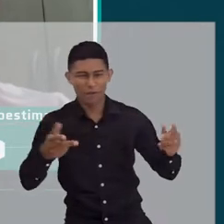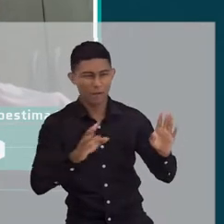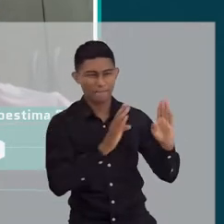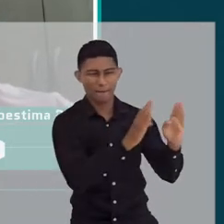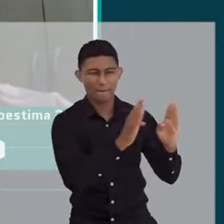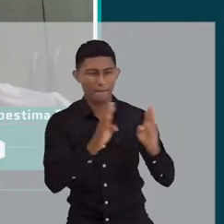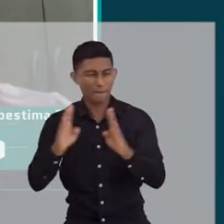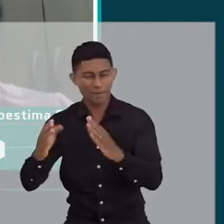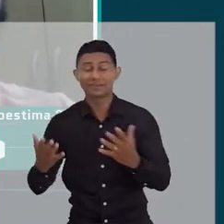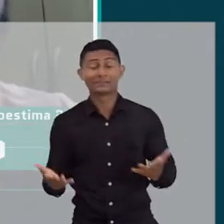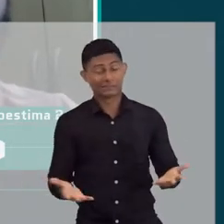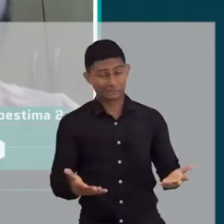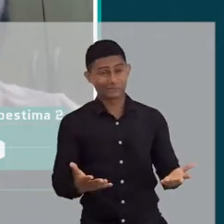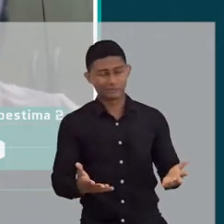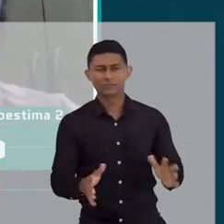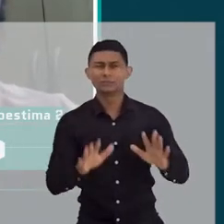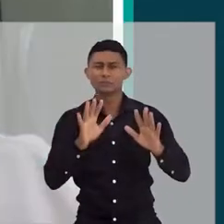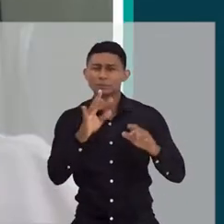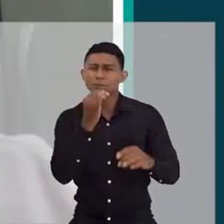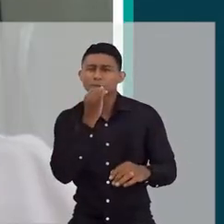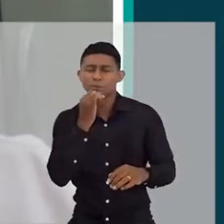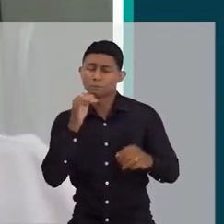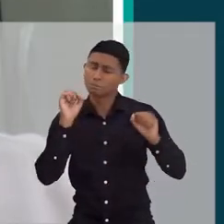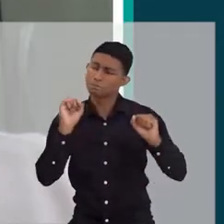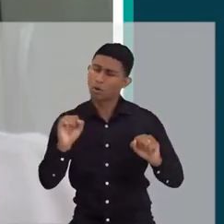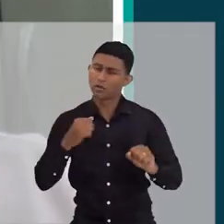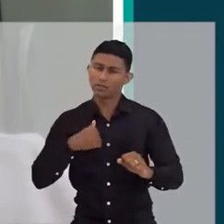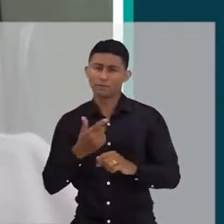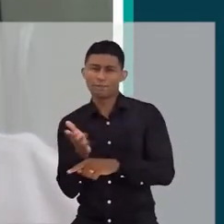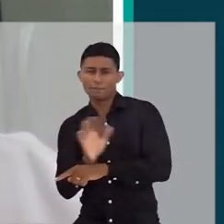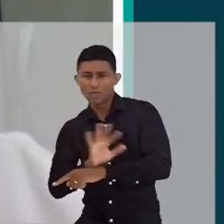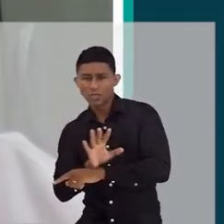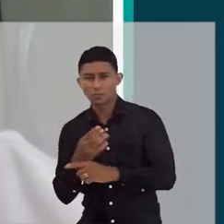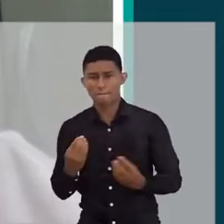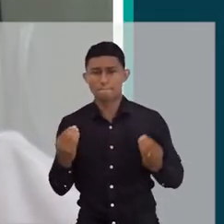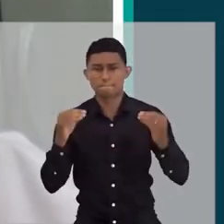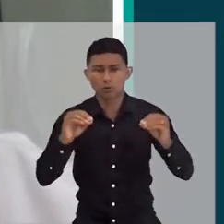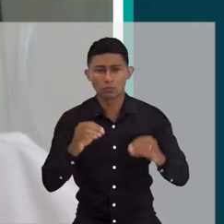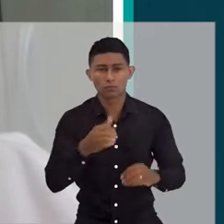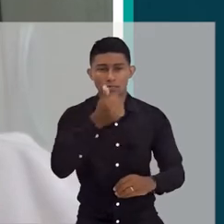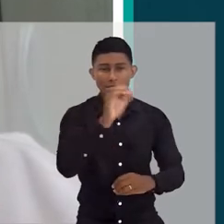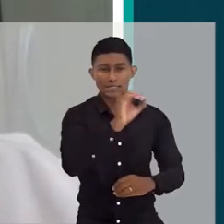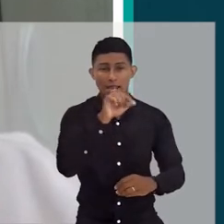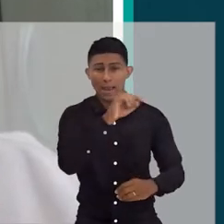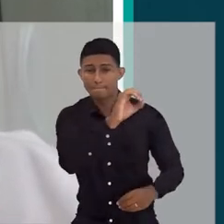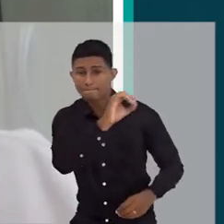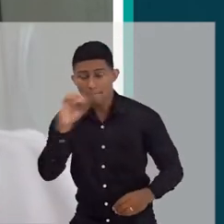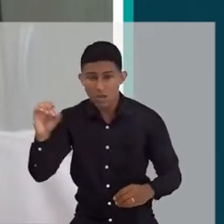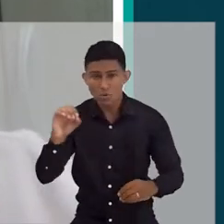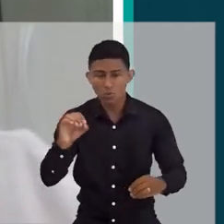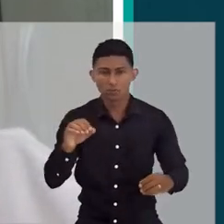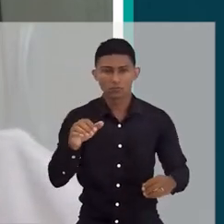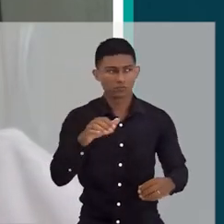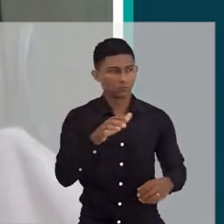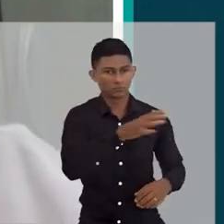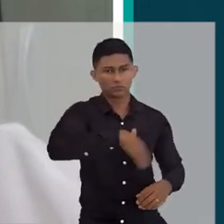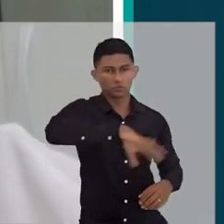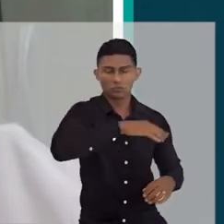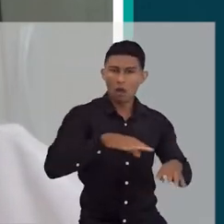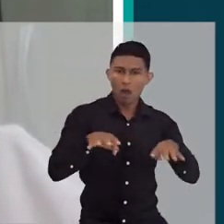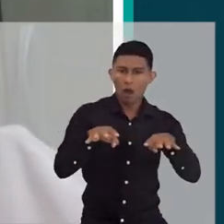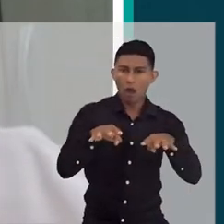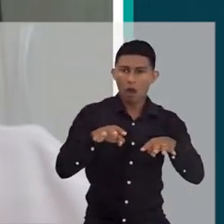Mas prejudica muito essa questão. Por exemplo, né, eu posso ter um vídeo lá que deu 100 mil visualizações no Instagram, mas eu não vou ter de